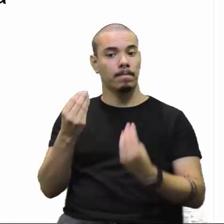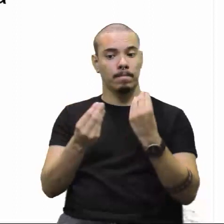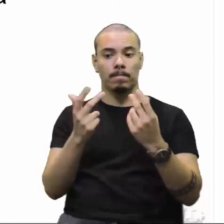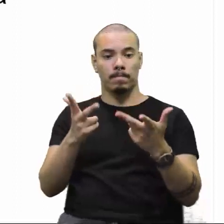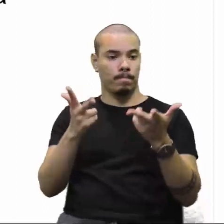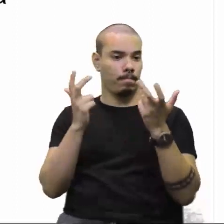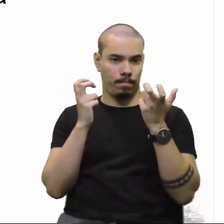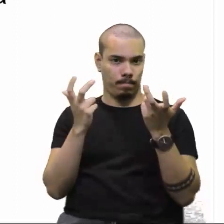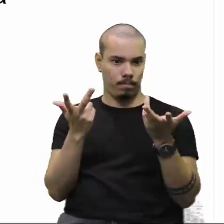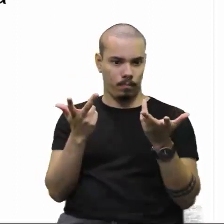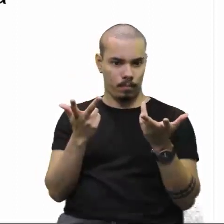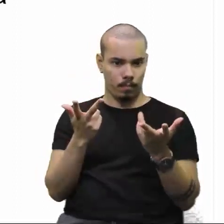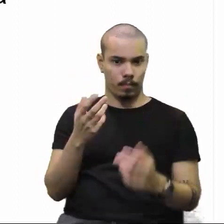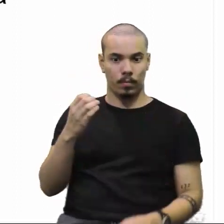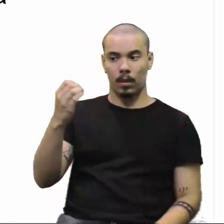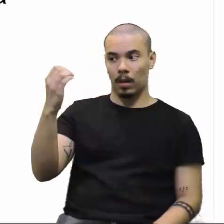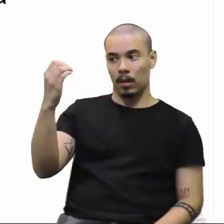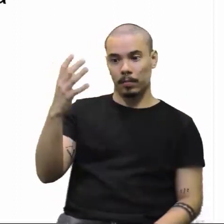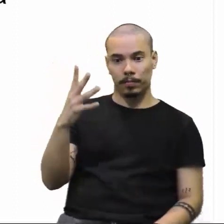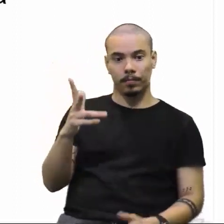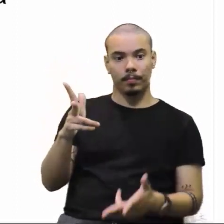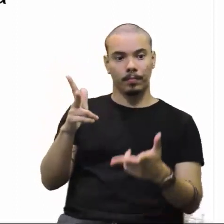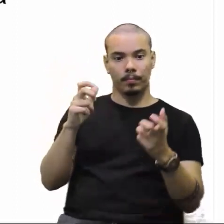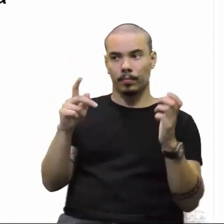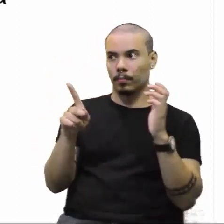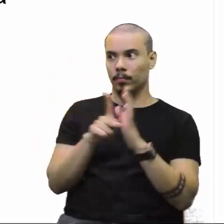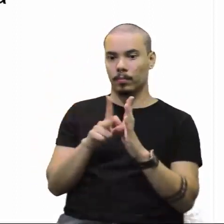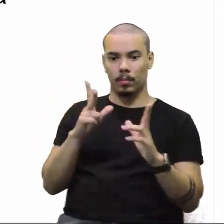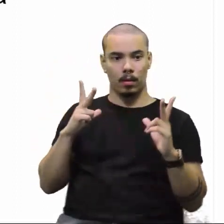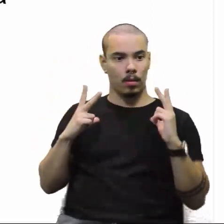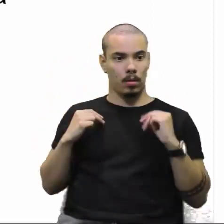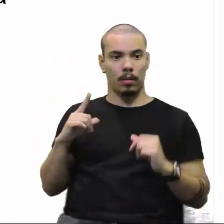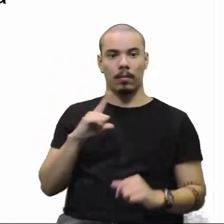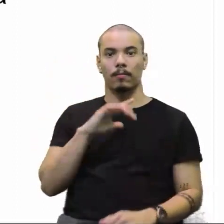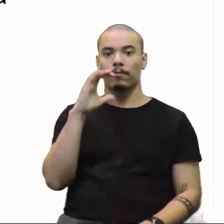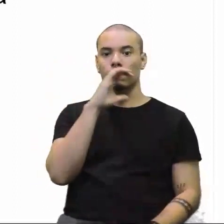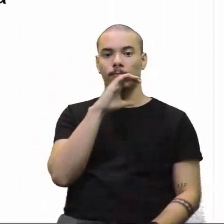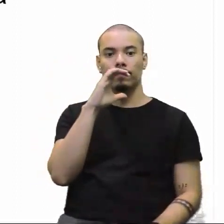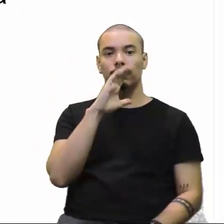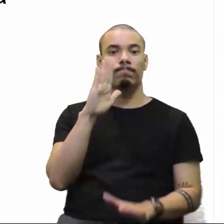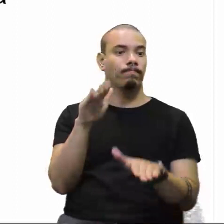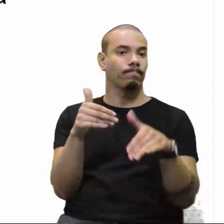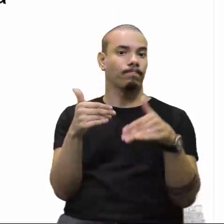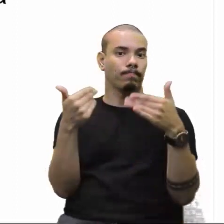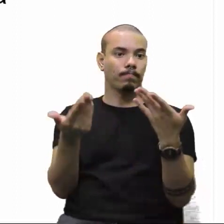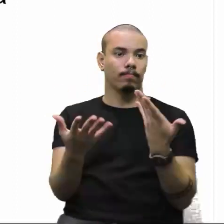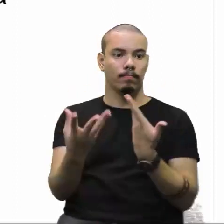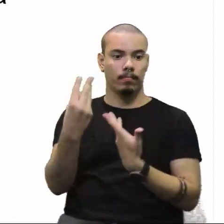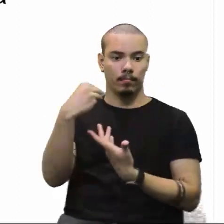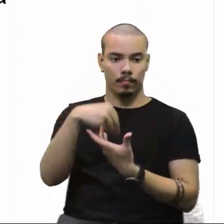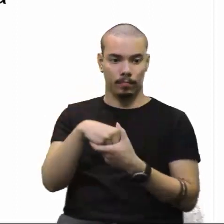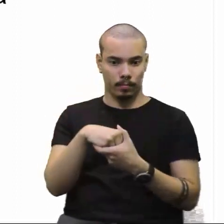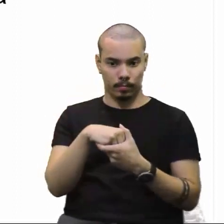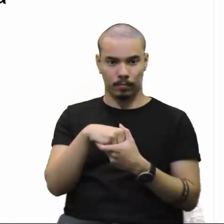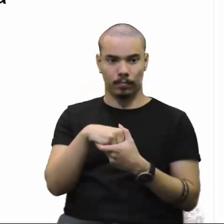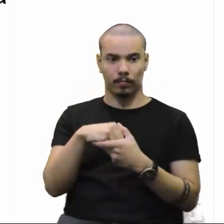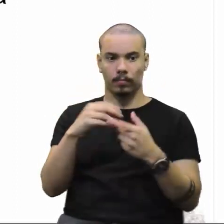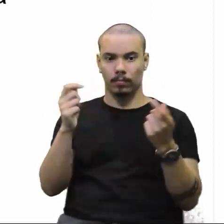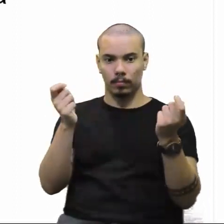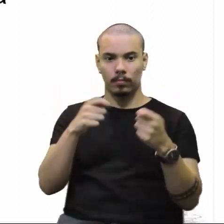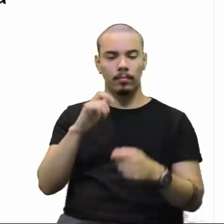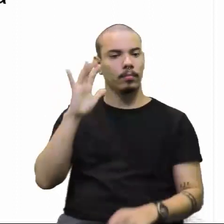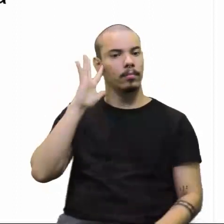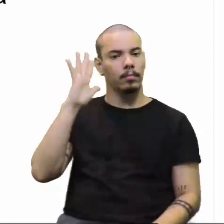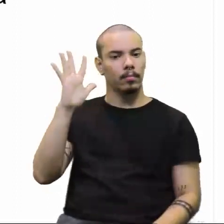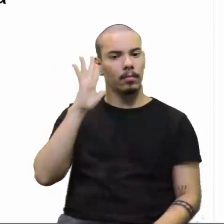aí? A luz percebida pelo piloto teria qual velocidade dentro dessa teoria,